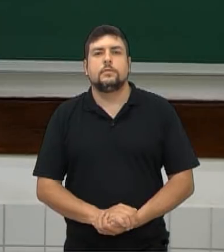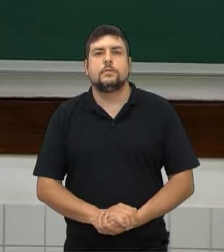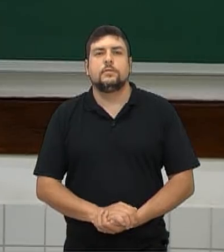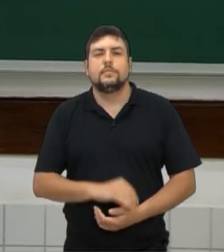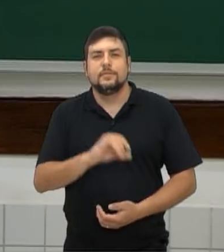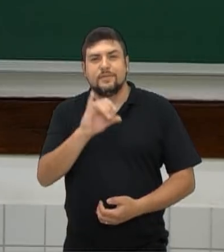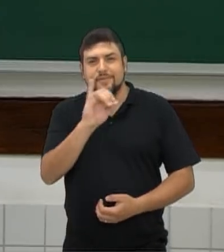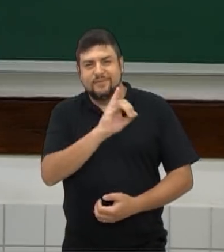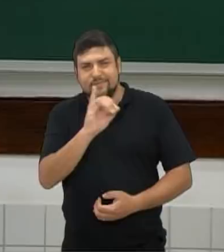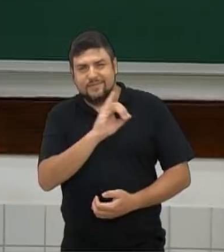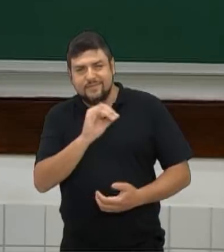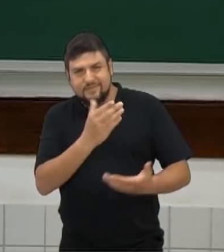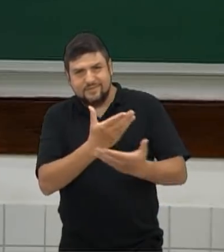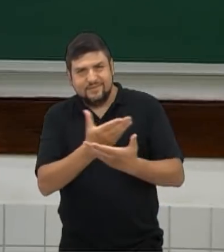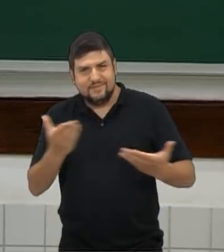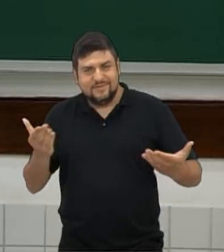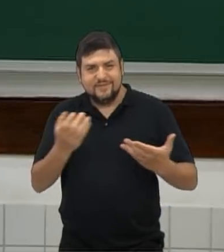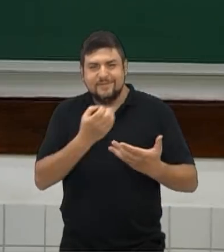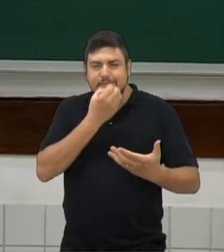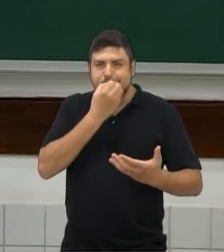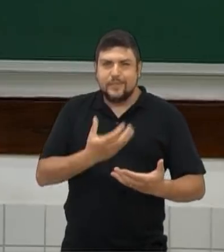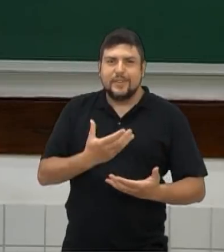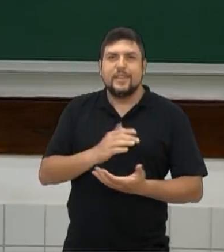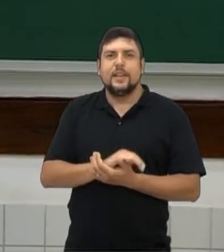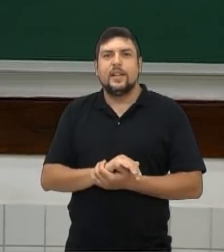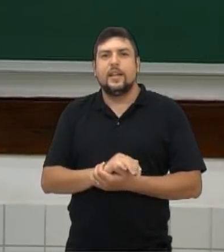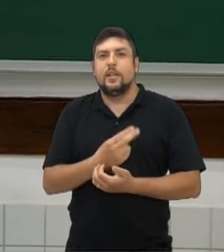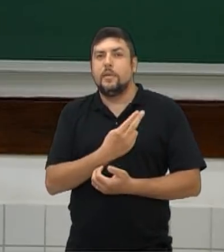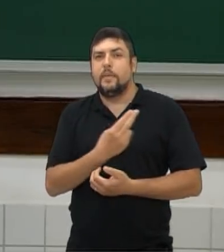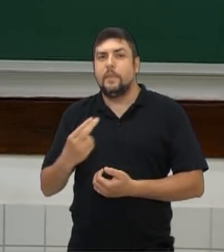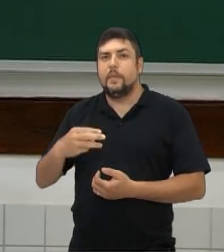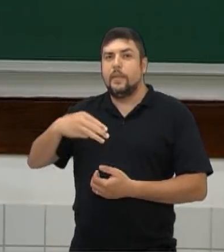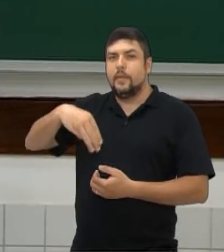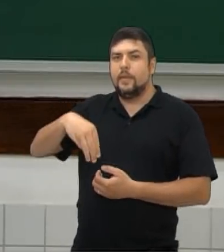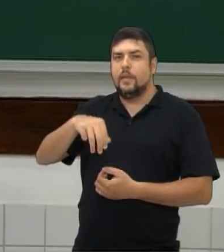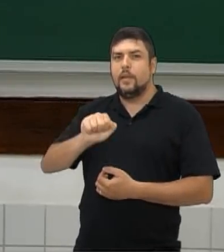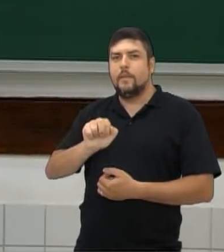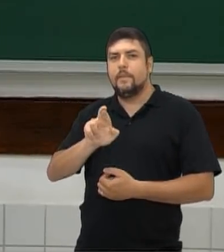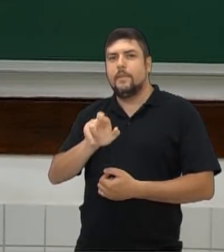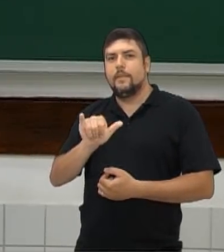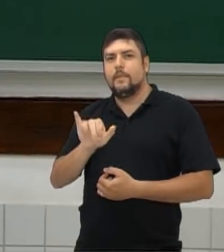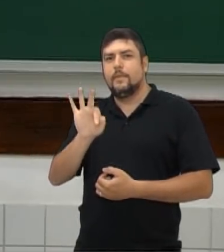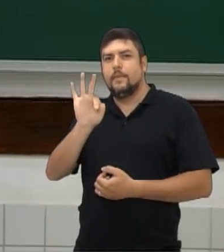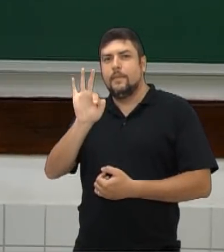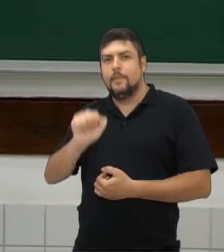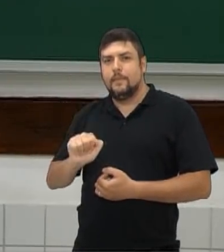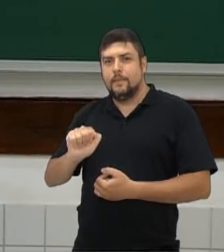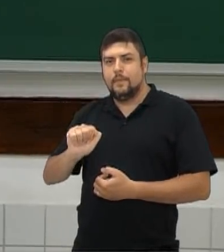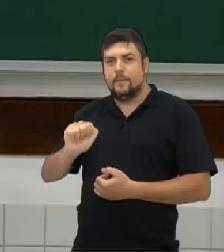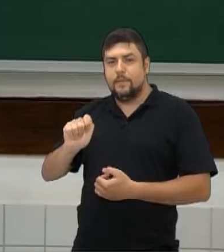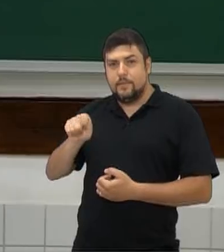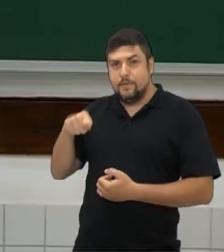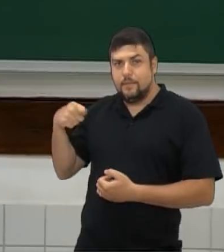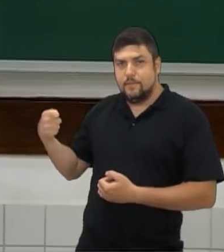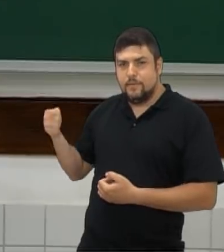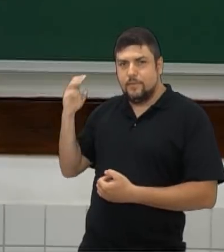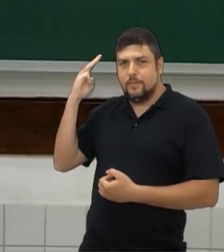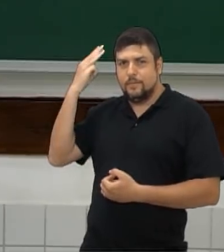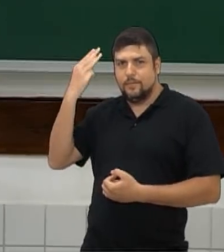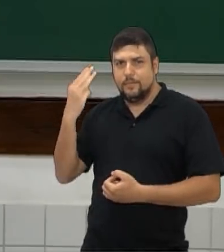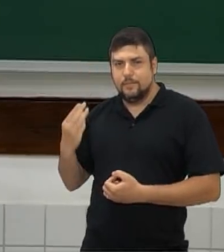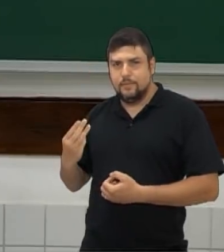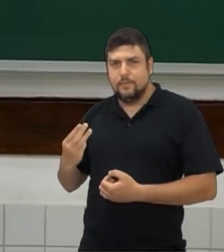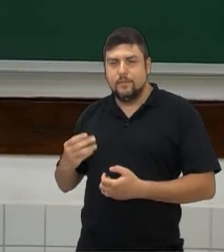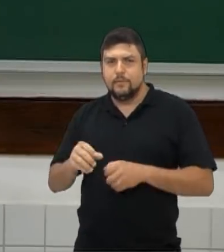Olá pessoal, tudo bem? Professora Marita de Matemática e estou aqui com vocês do 6º ano para a gente